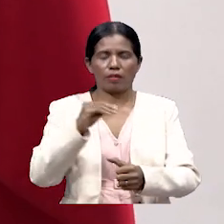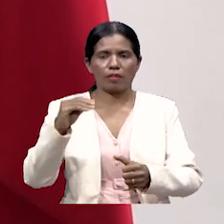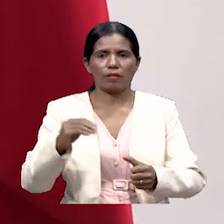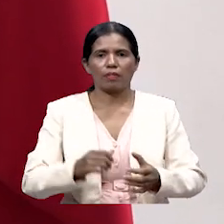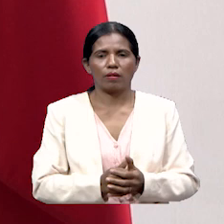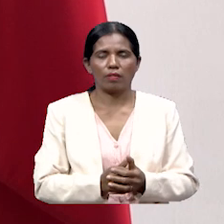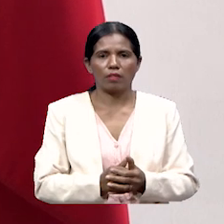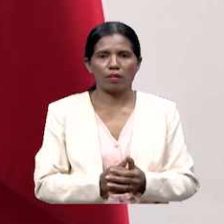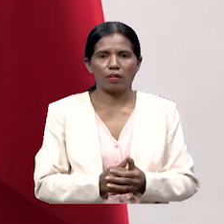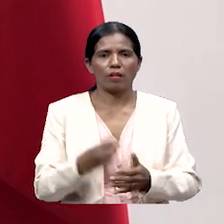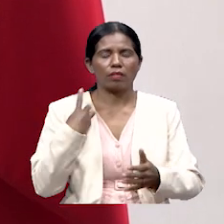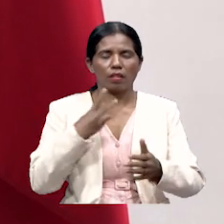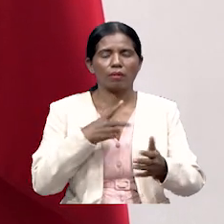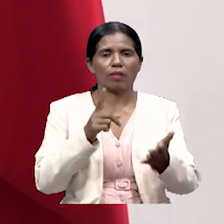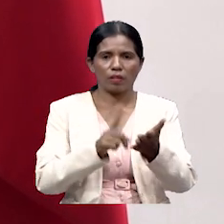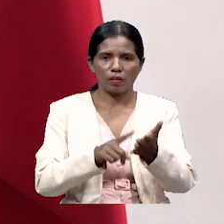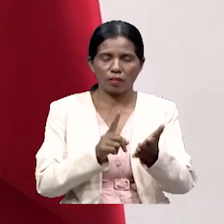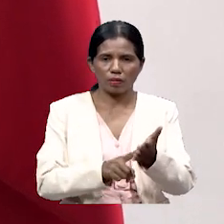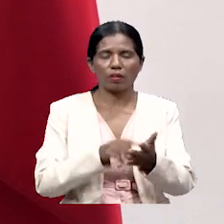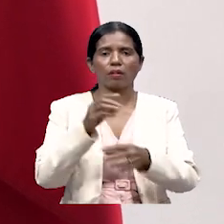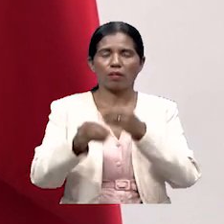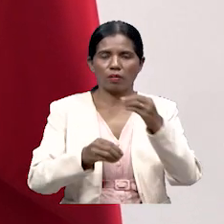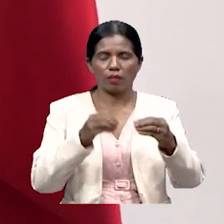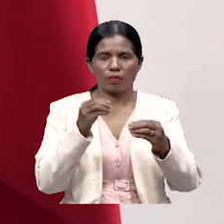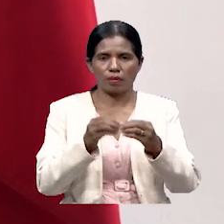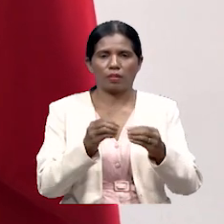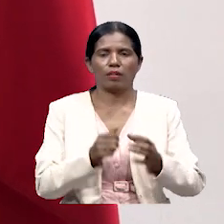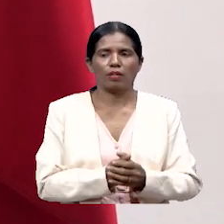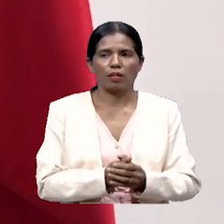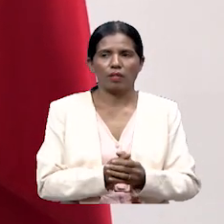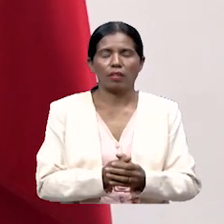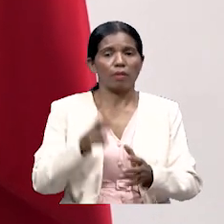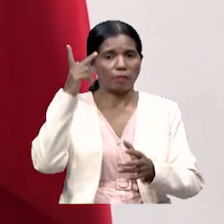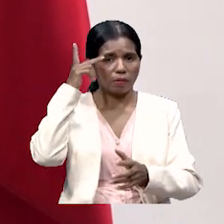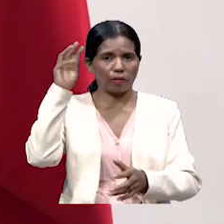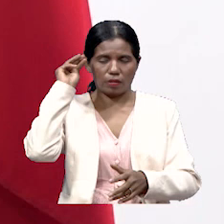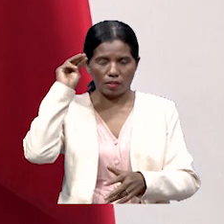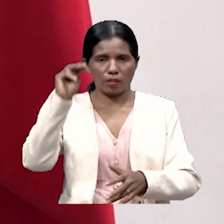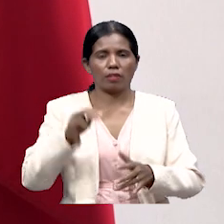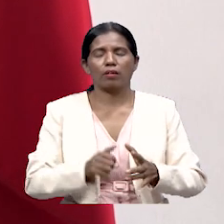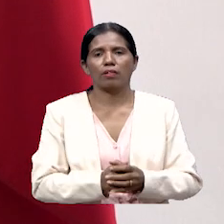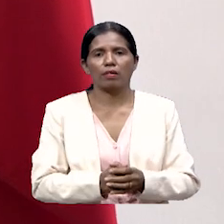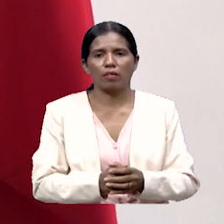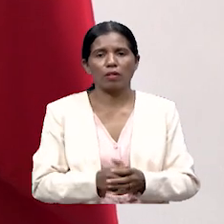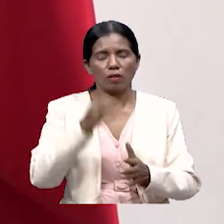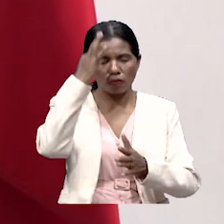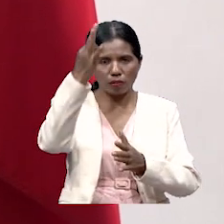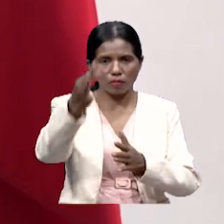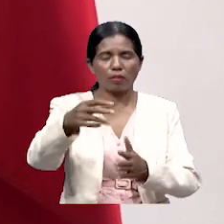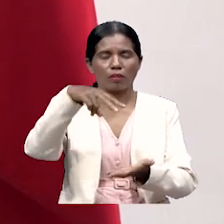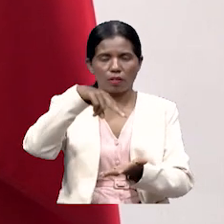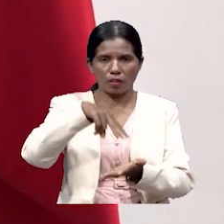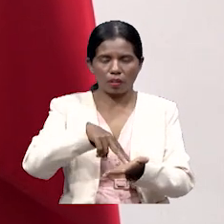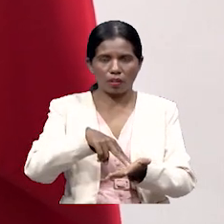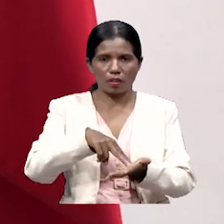Tabu discutimos o informei ao senhor primeiro-ministro é futuro faremos para